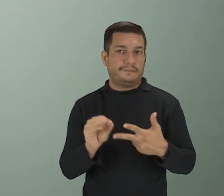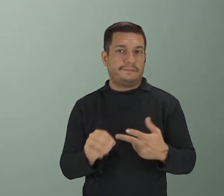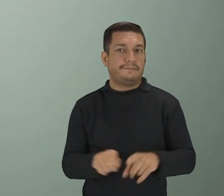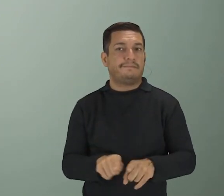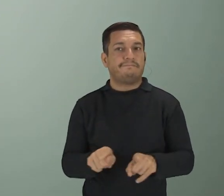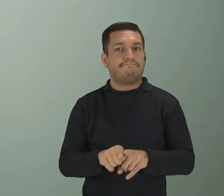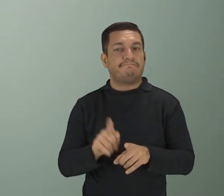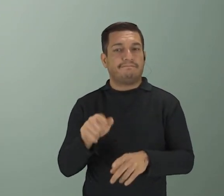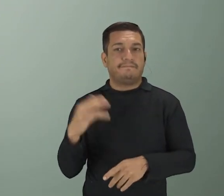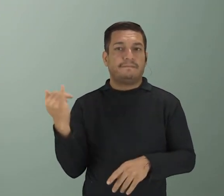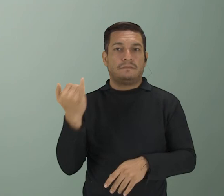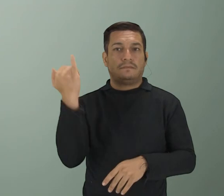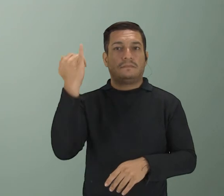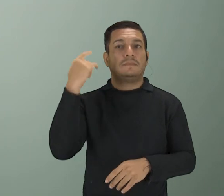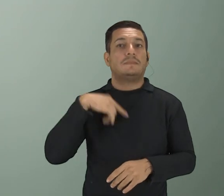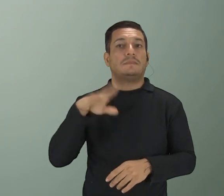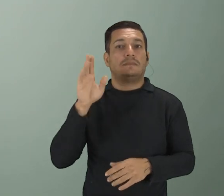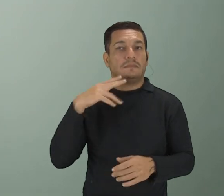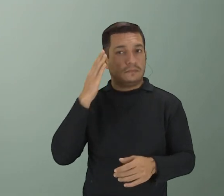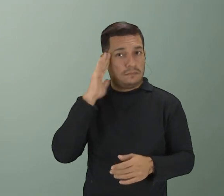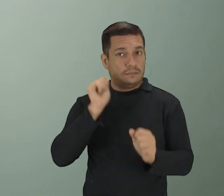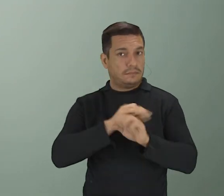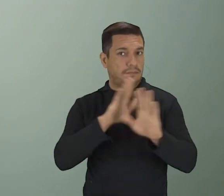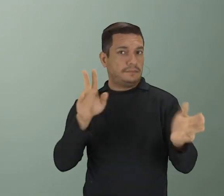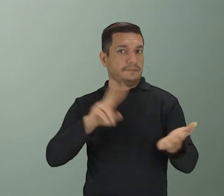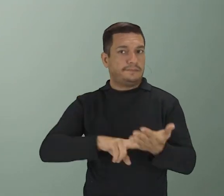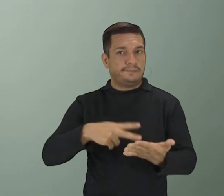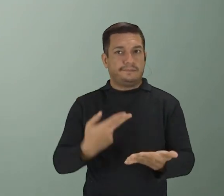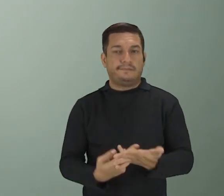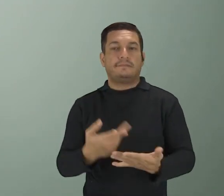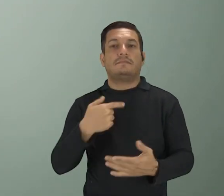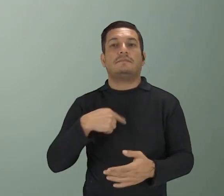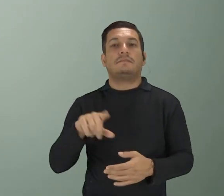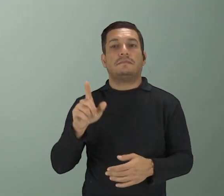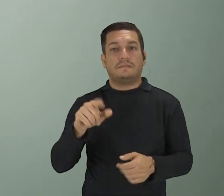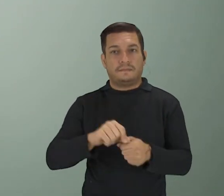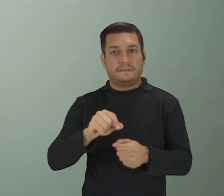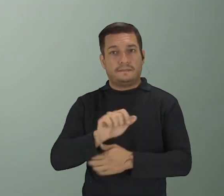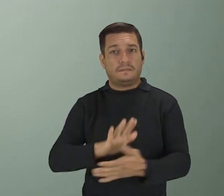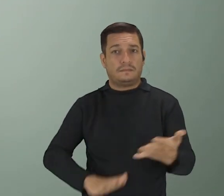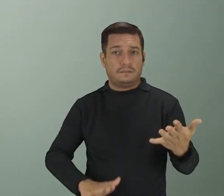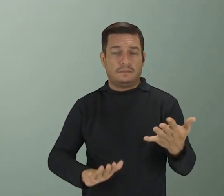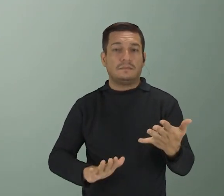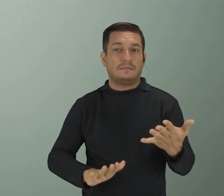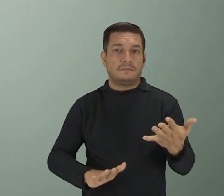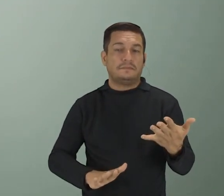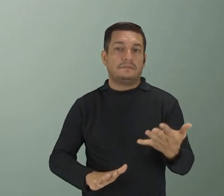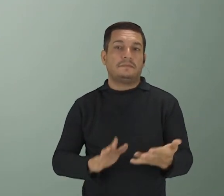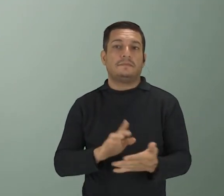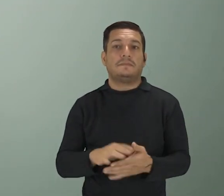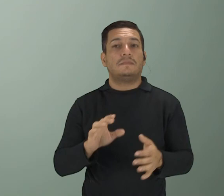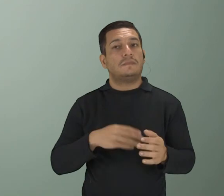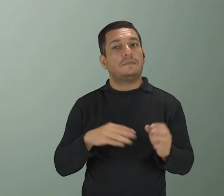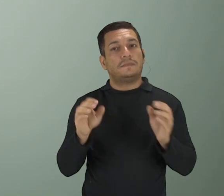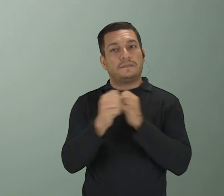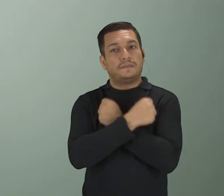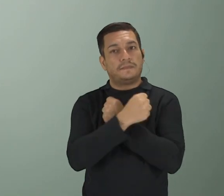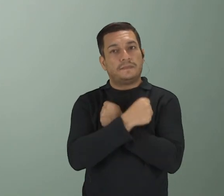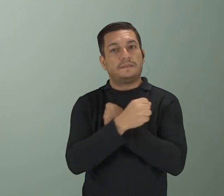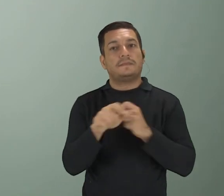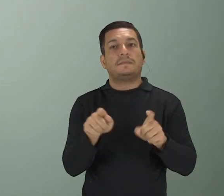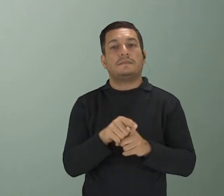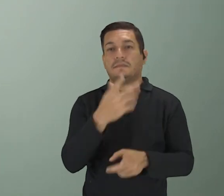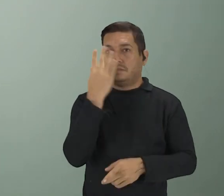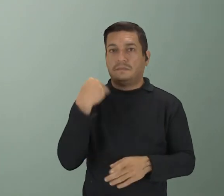E a importância da interpretação para a realização dessas atividades. E eu deixo um grande abraço,